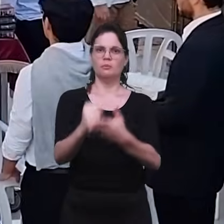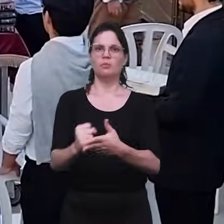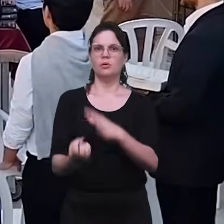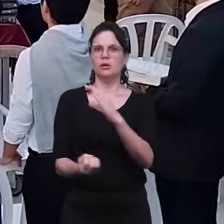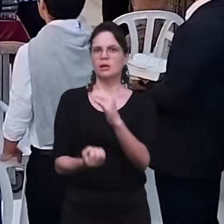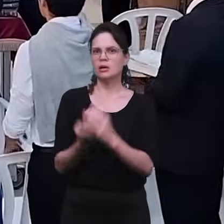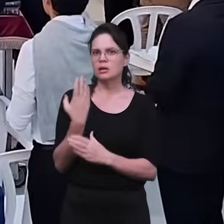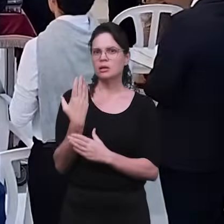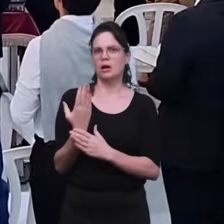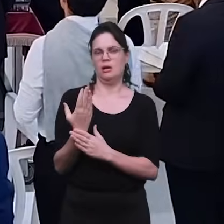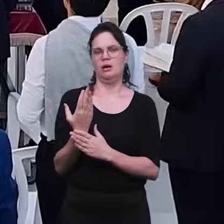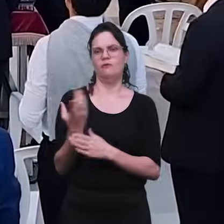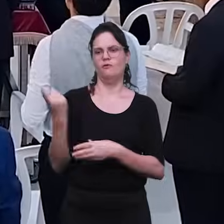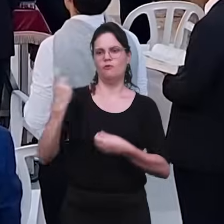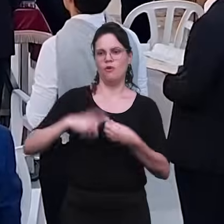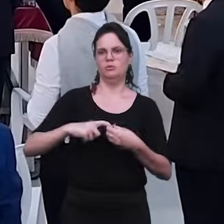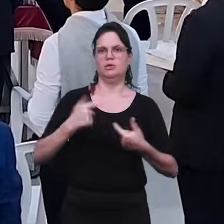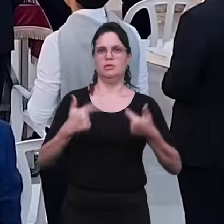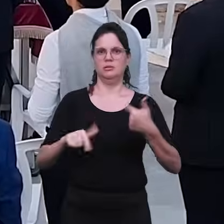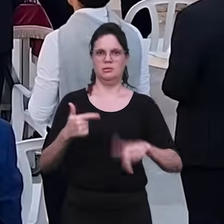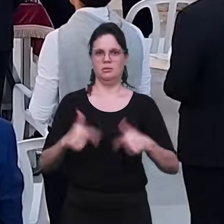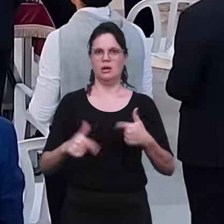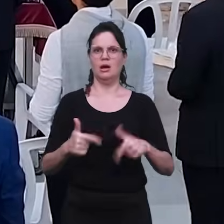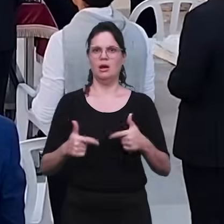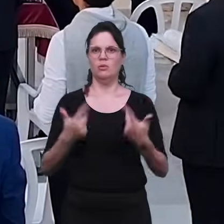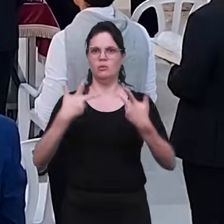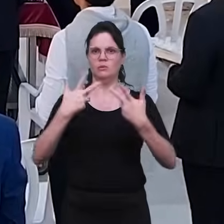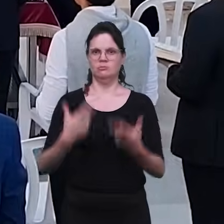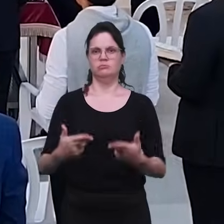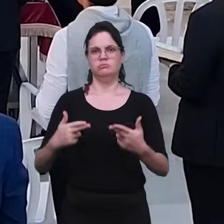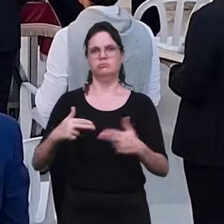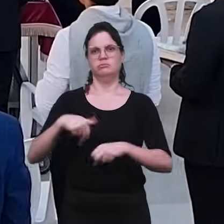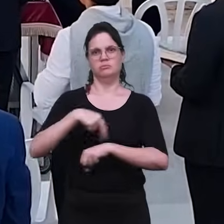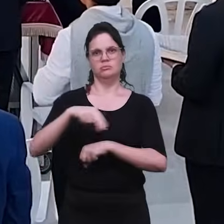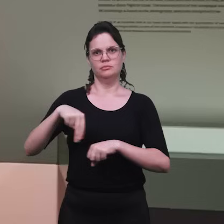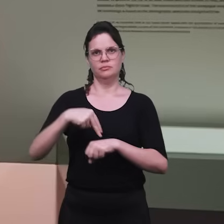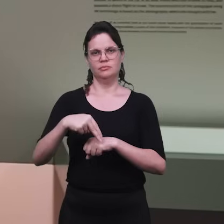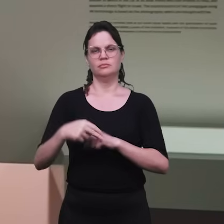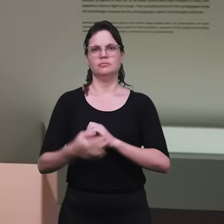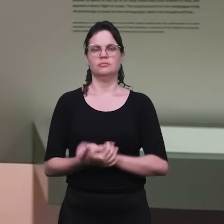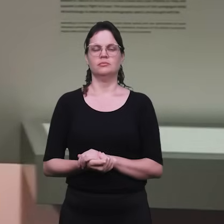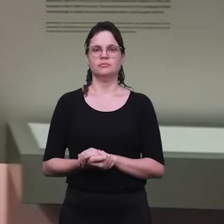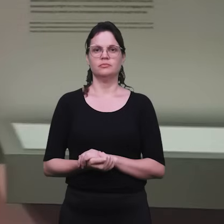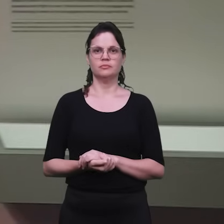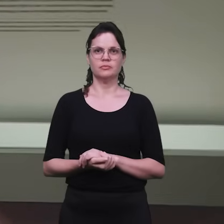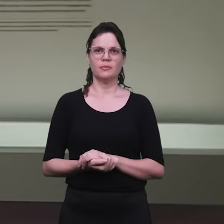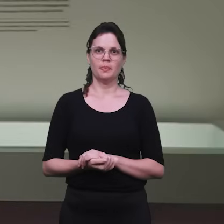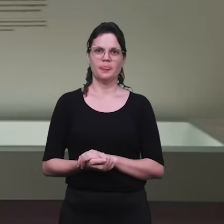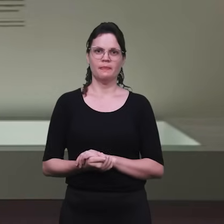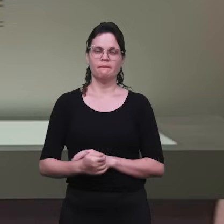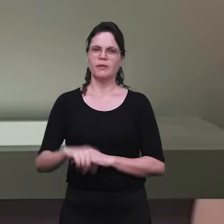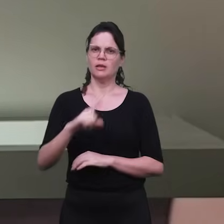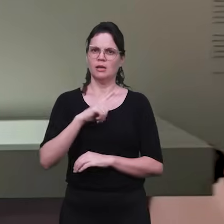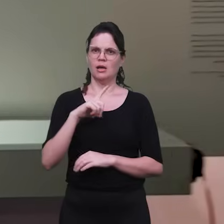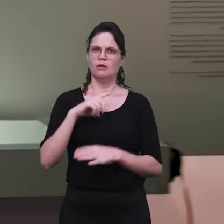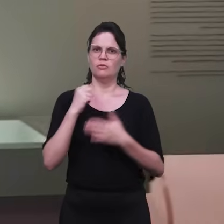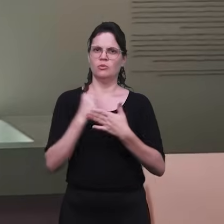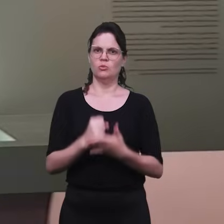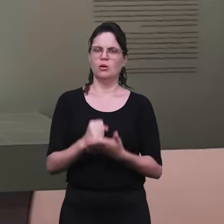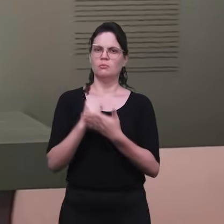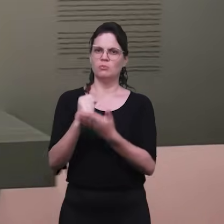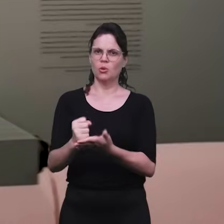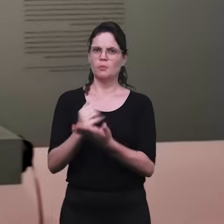do Estado de Israel na Declaração de Balfour, ou seja, um apoio